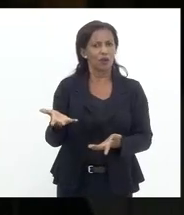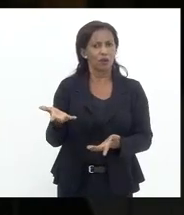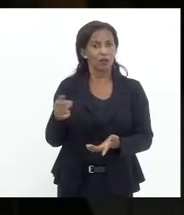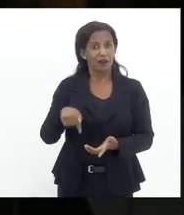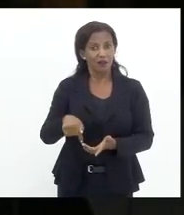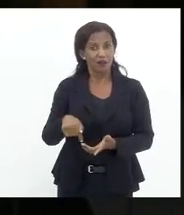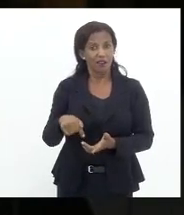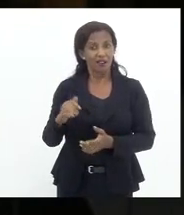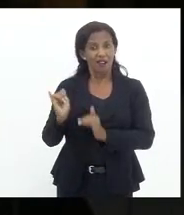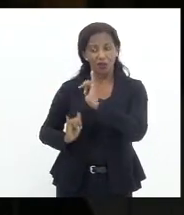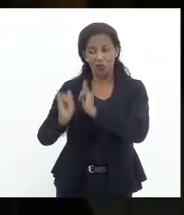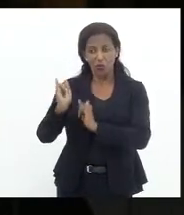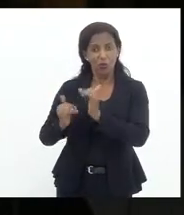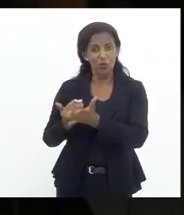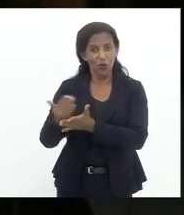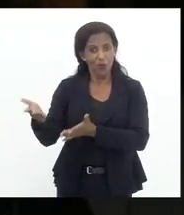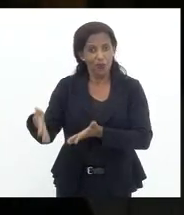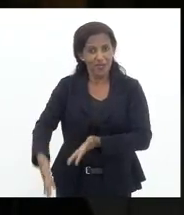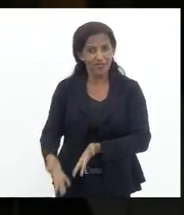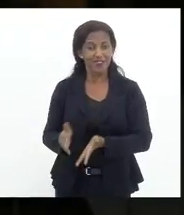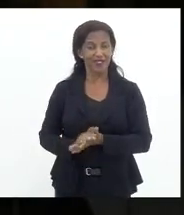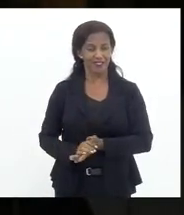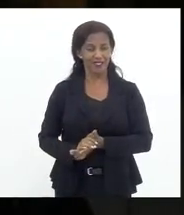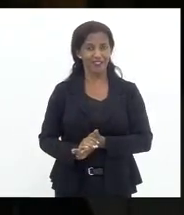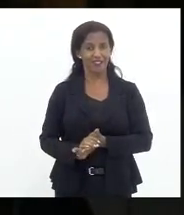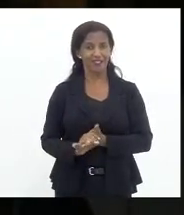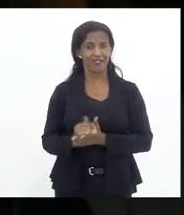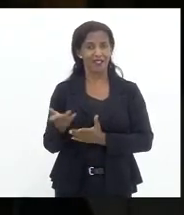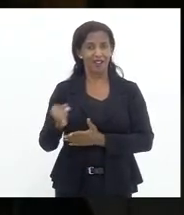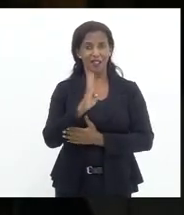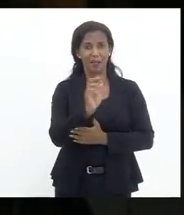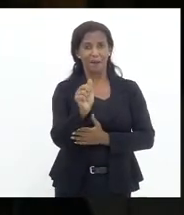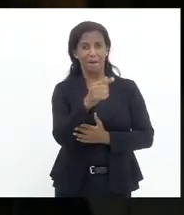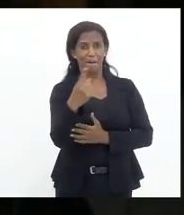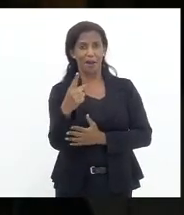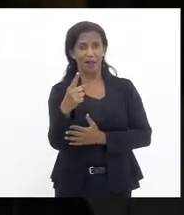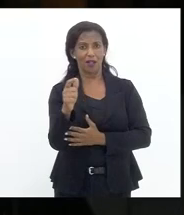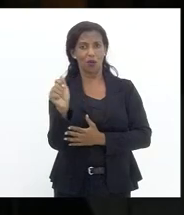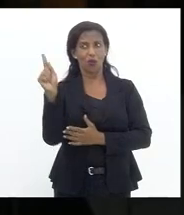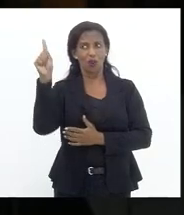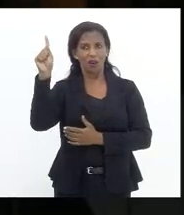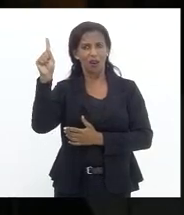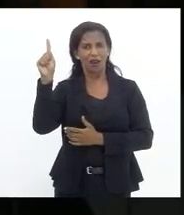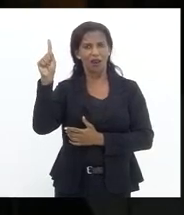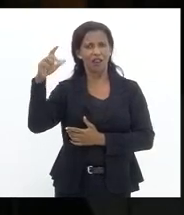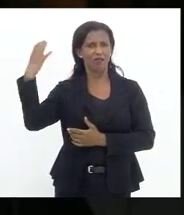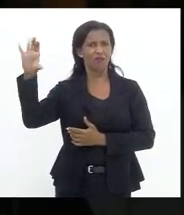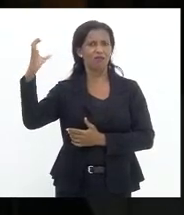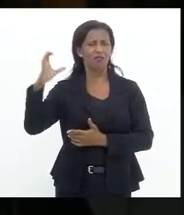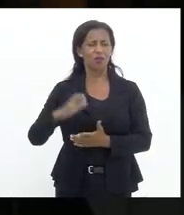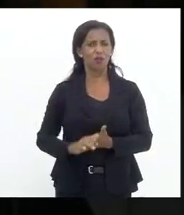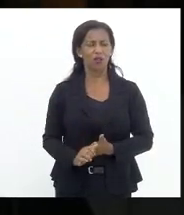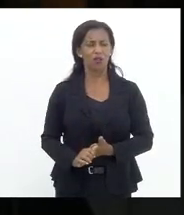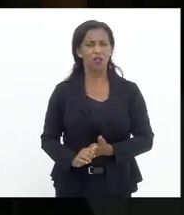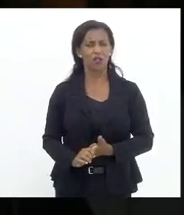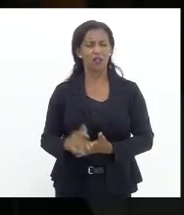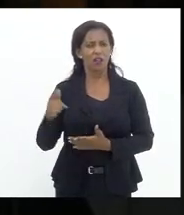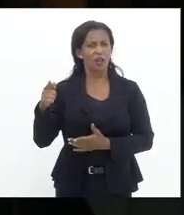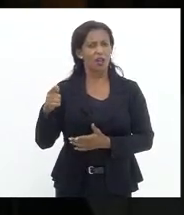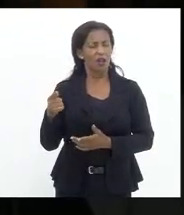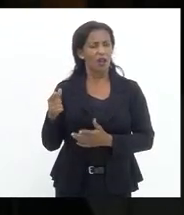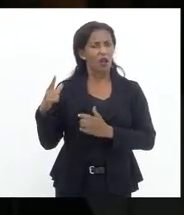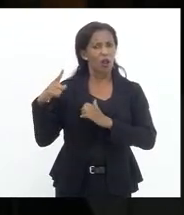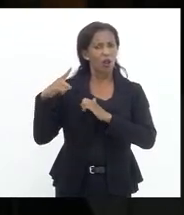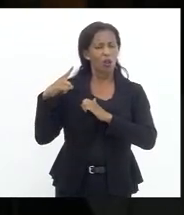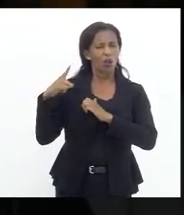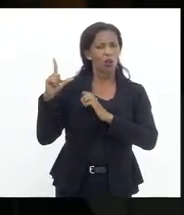começa é aqui, com o Arsenal de Marinha e com os investimentos do Barão de Mauá na Ponta da Areia, em Niterói. A atividade logística está aqui